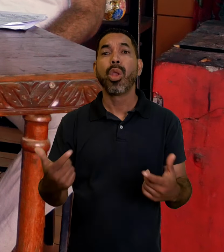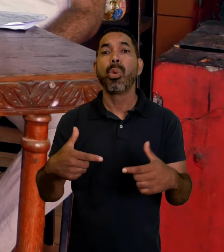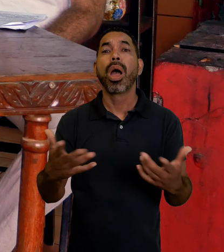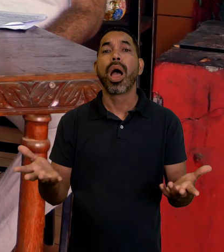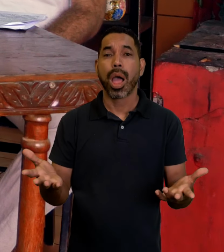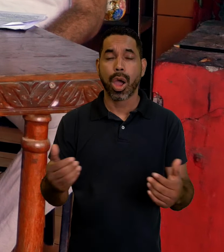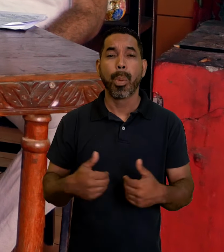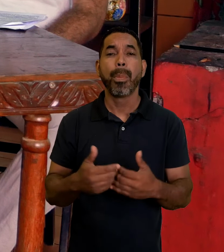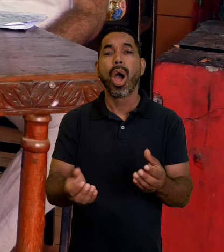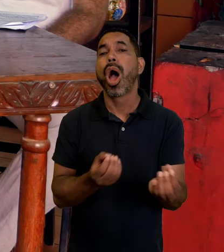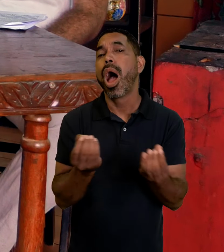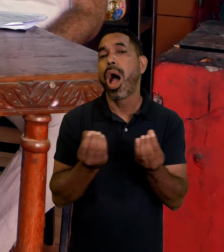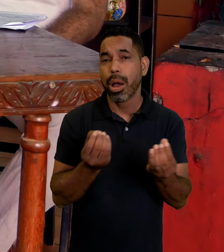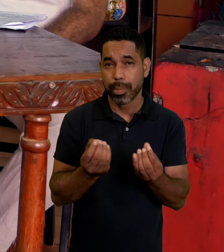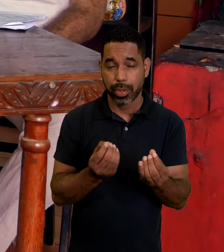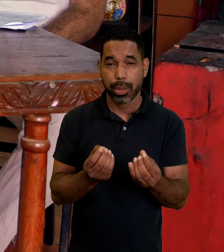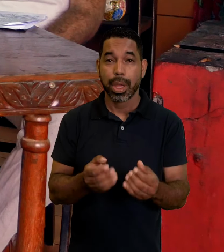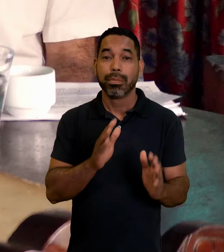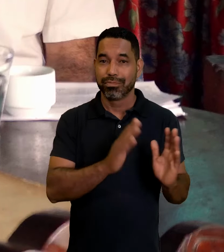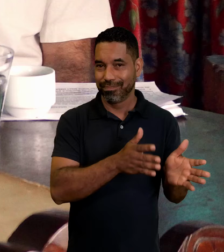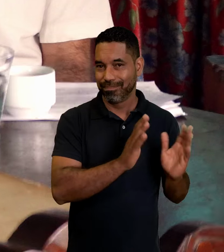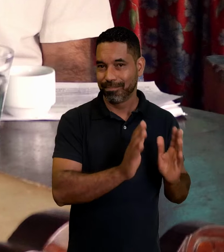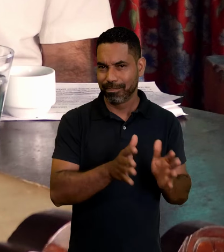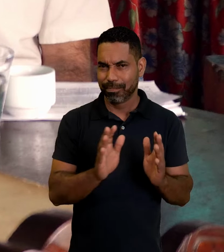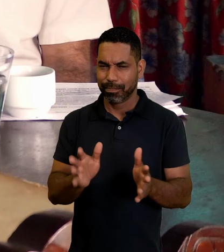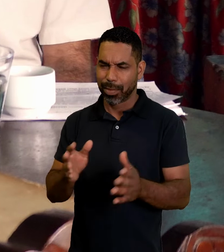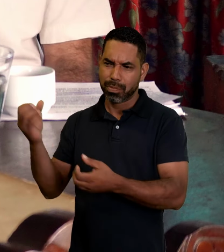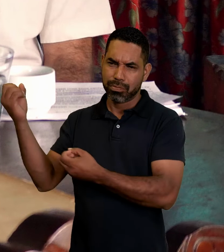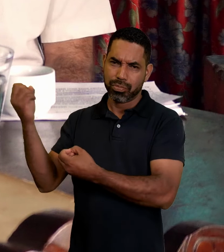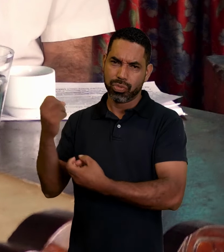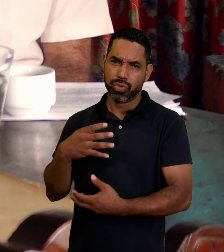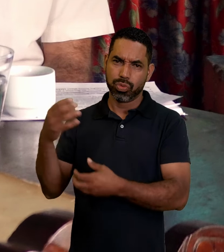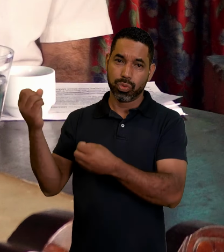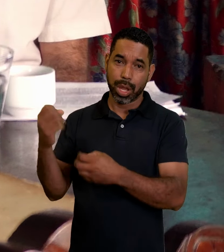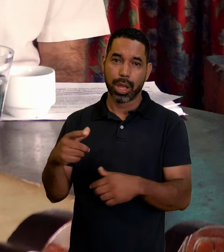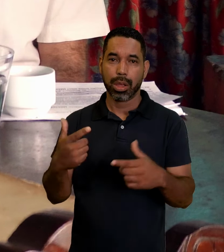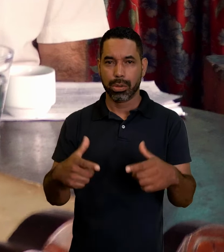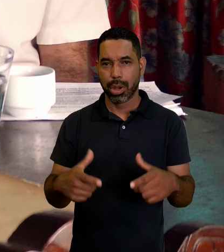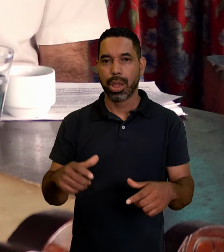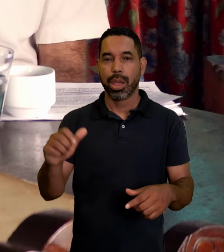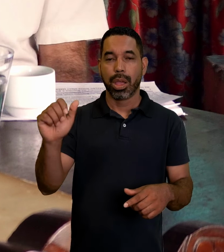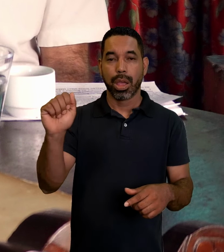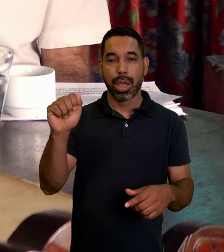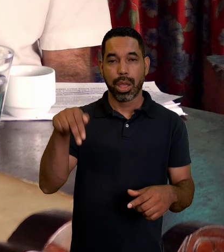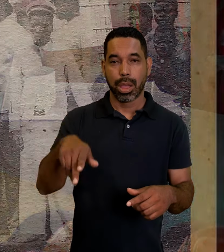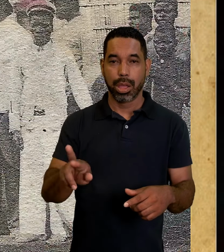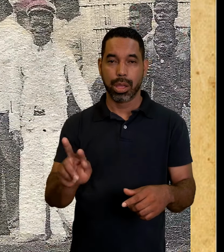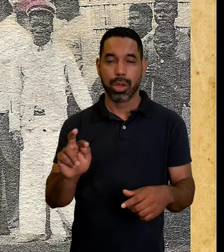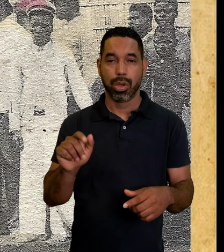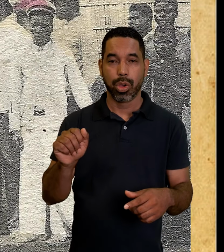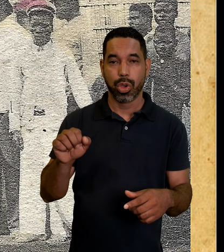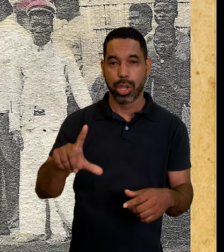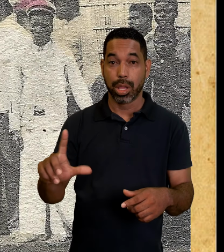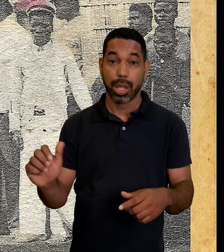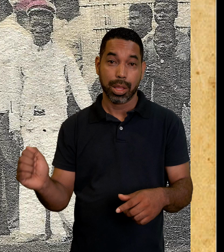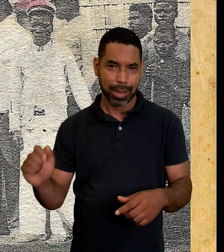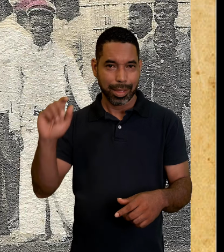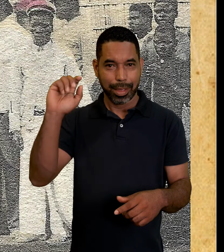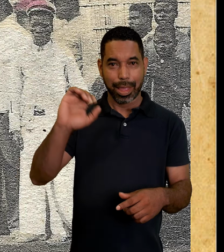lados, a gente tem diversos registros dele já acontecendo em Angola, já acontecendo